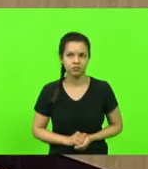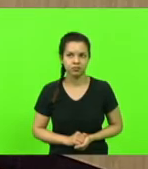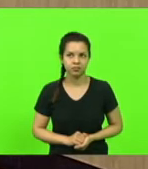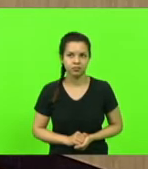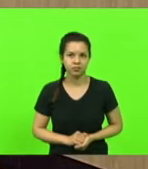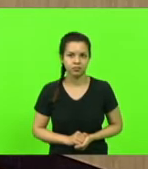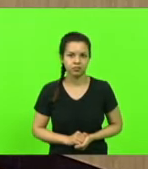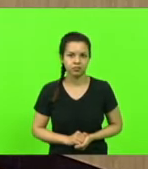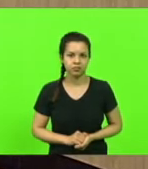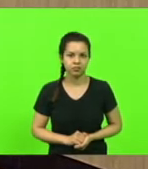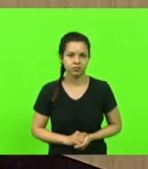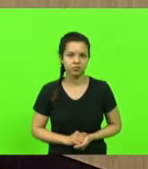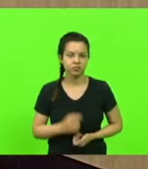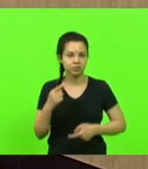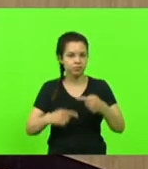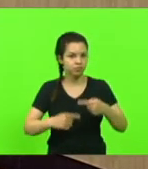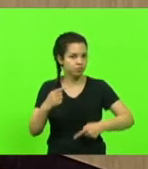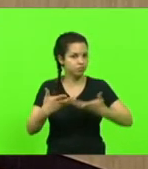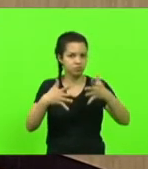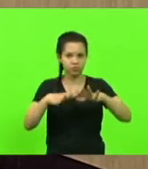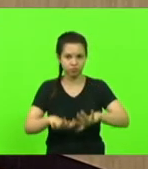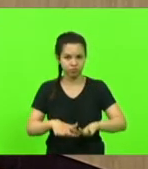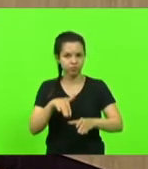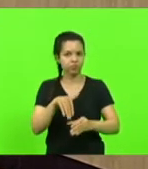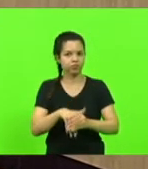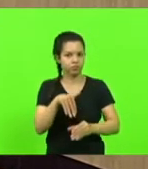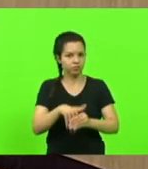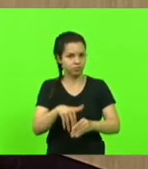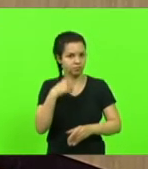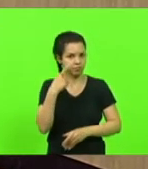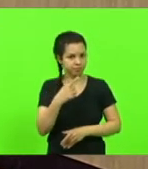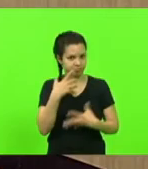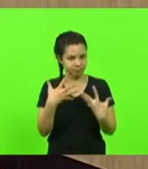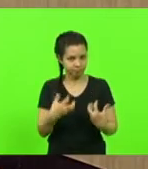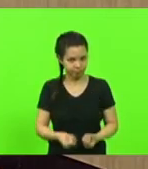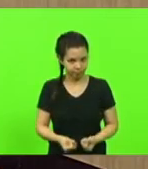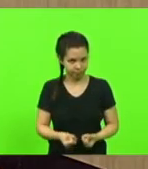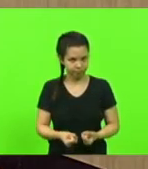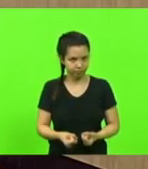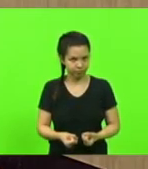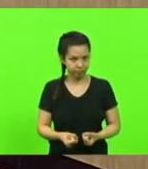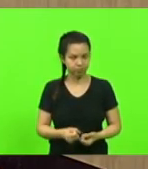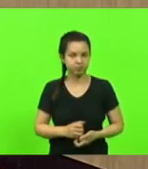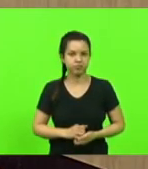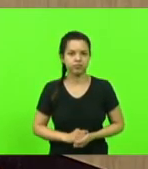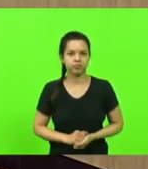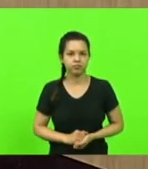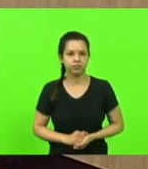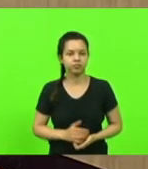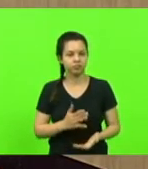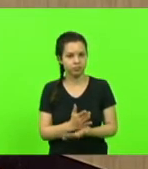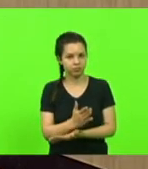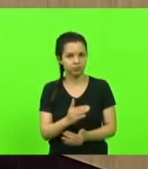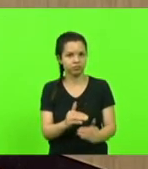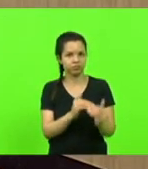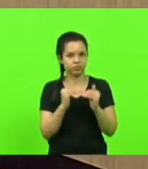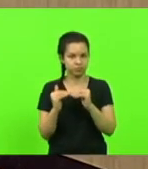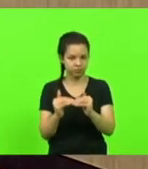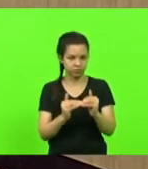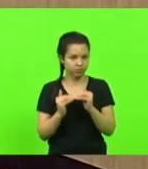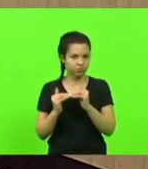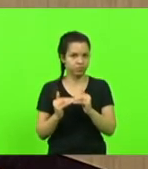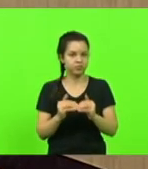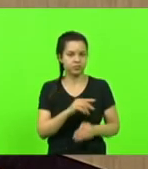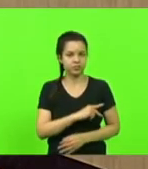Não havendo mais quem queira discutir, em votação, deputados que aprovam, permaneçam como se encontra. Aprovado por unanimidade. Presidente,